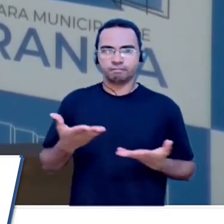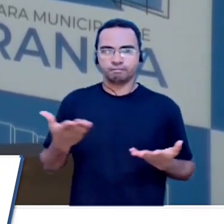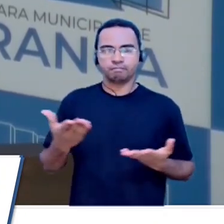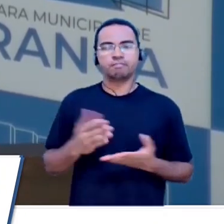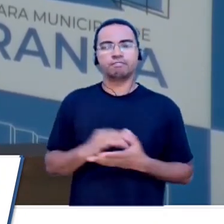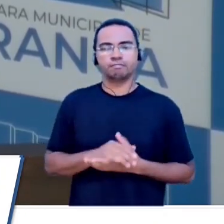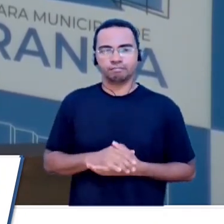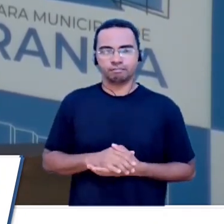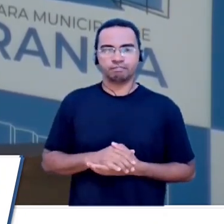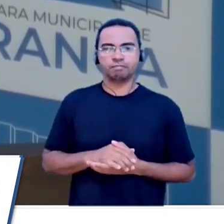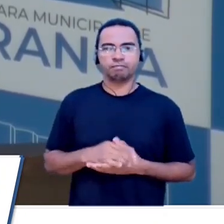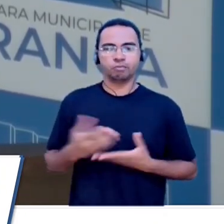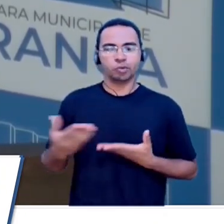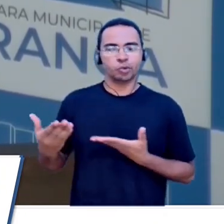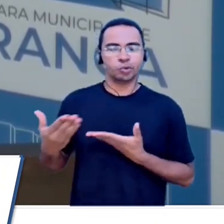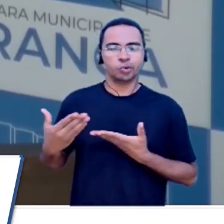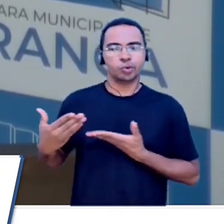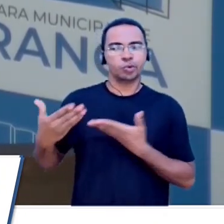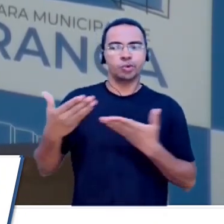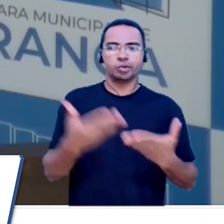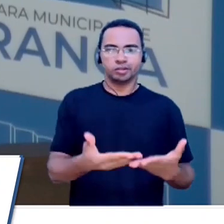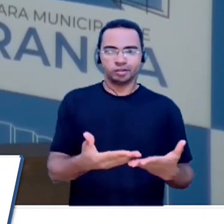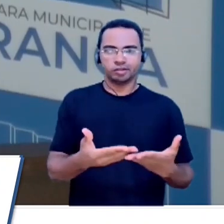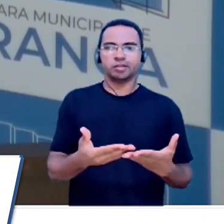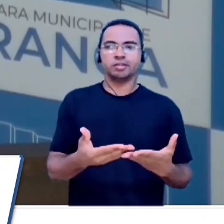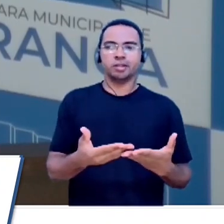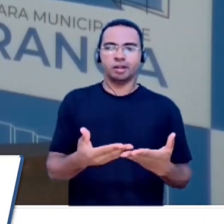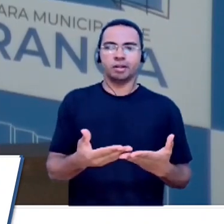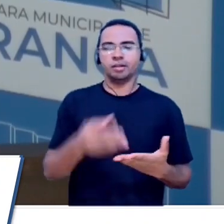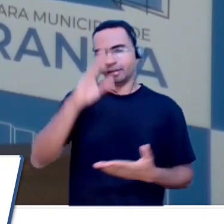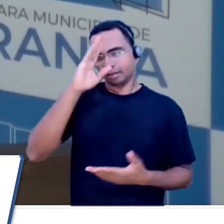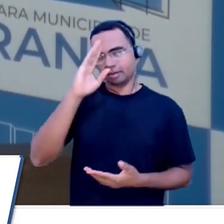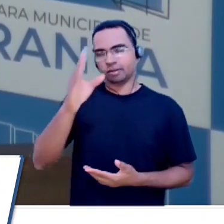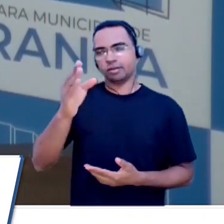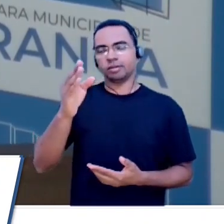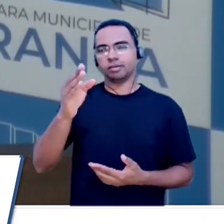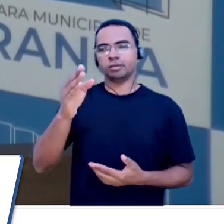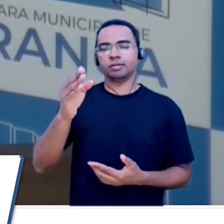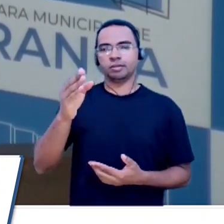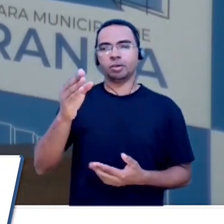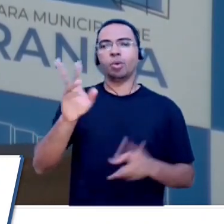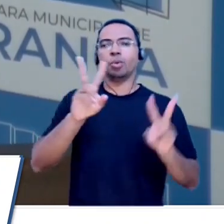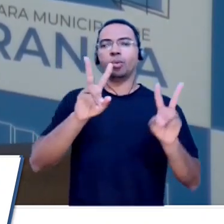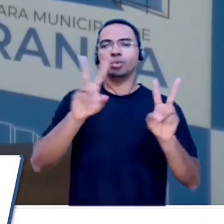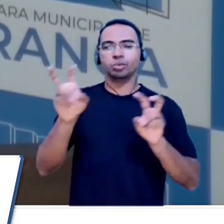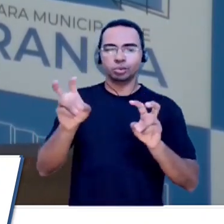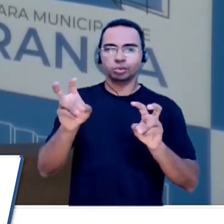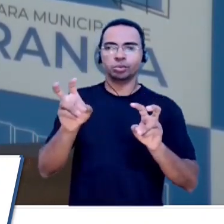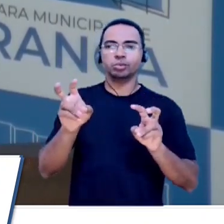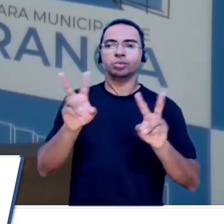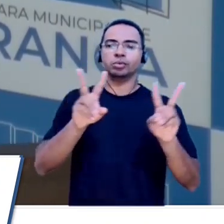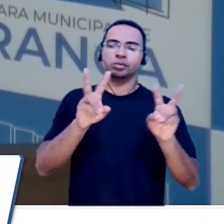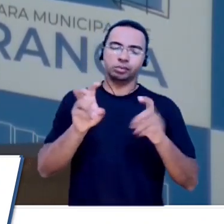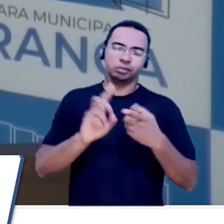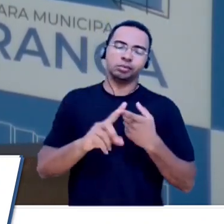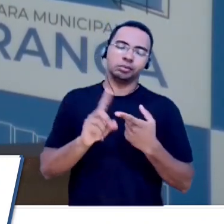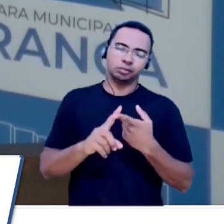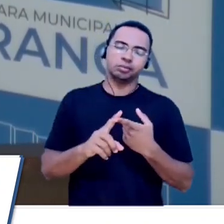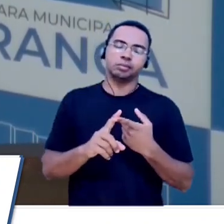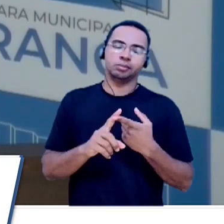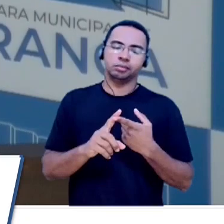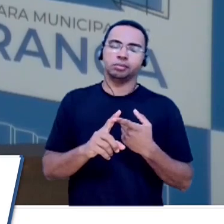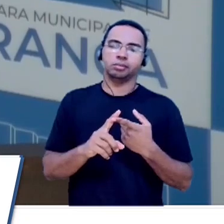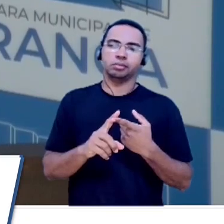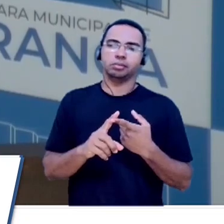O convite foi feito principalmente em razão, né, do assunto e também por ter